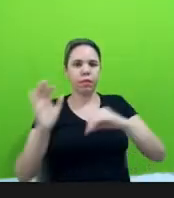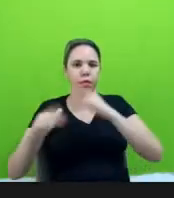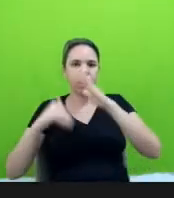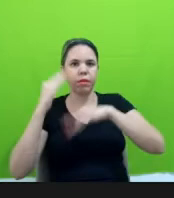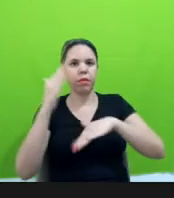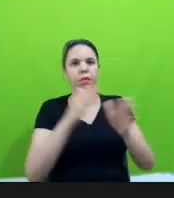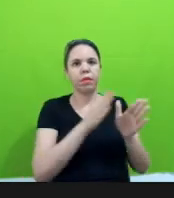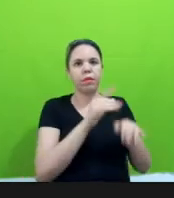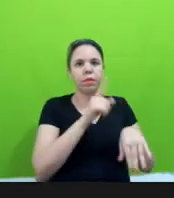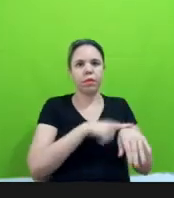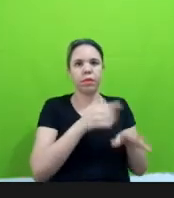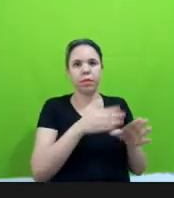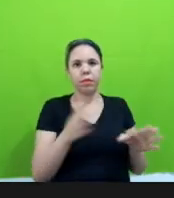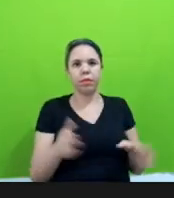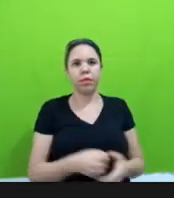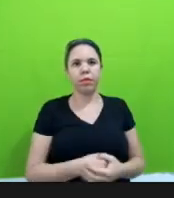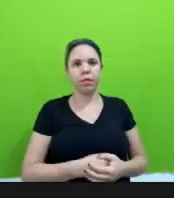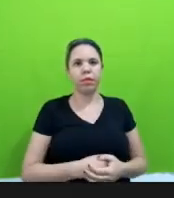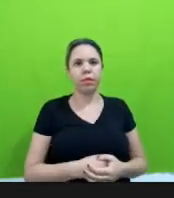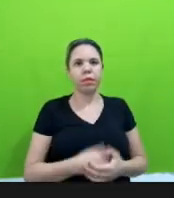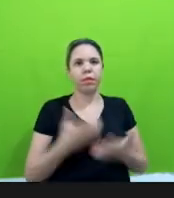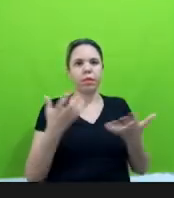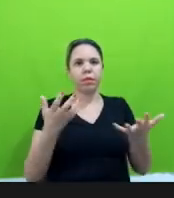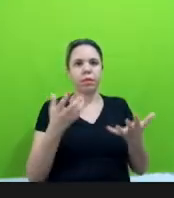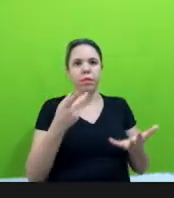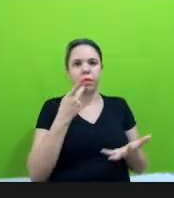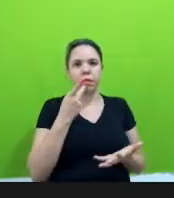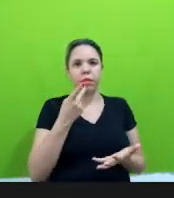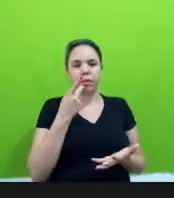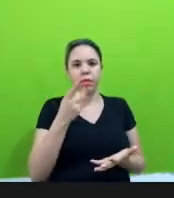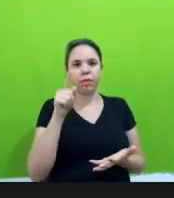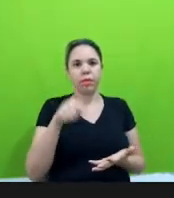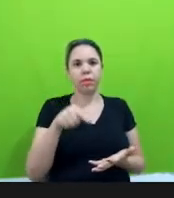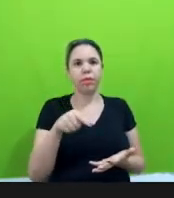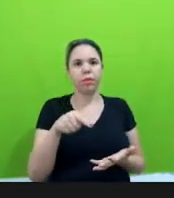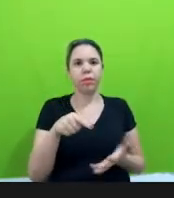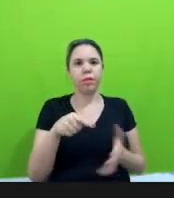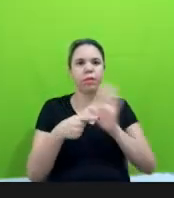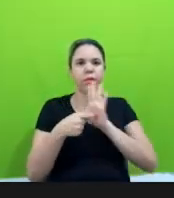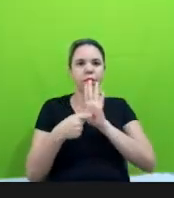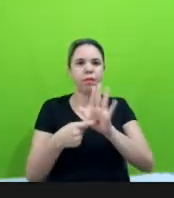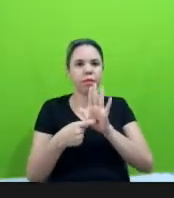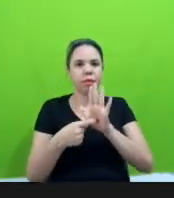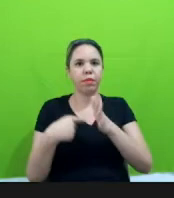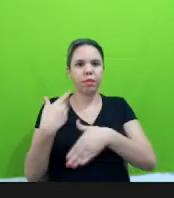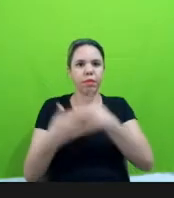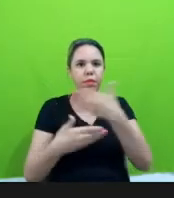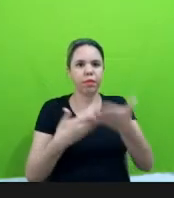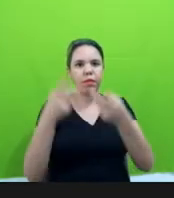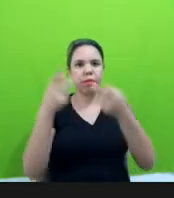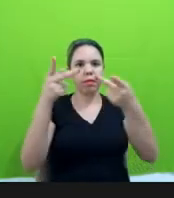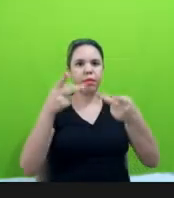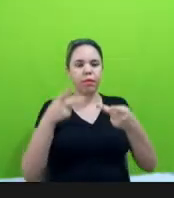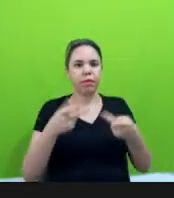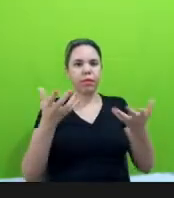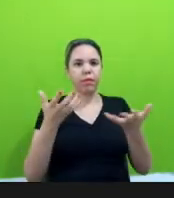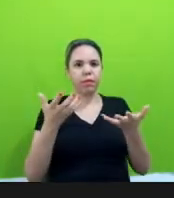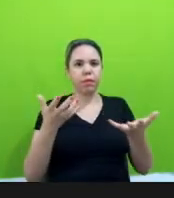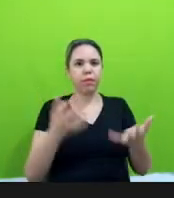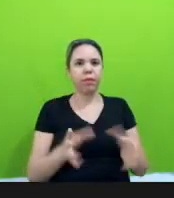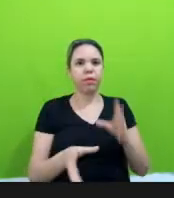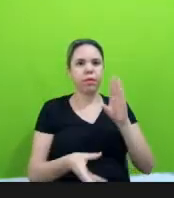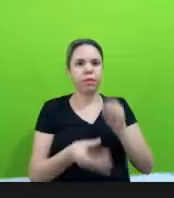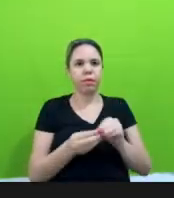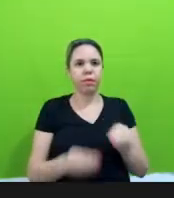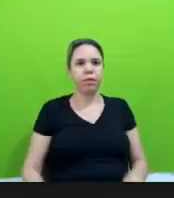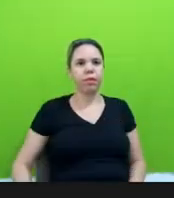tempo. E eu quero pegar o gancho numa das suas falas para apresentar o nosso próximo convidado. Você quer complementar, Paulo? Você